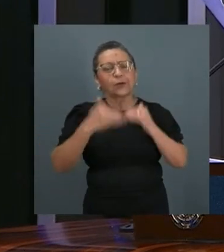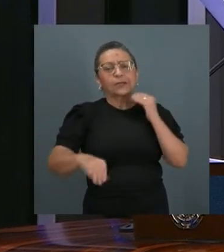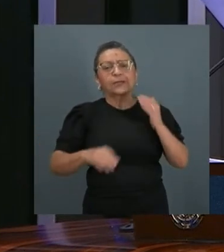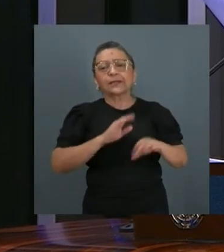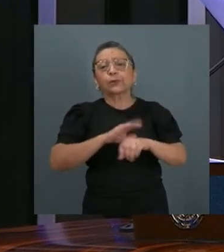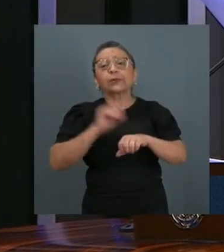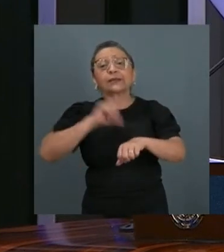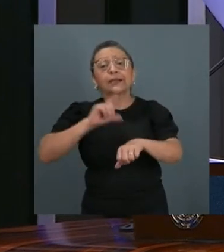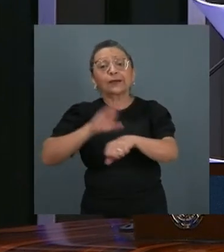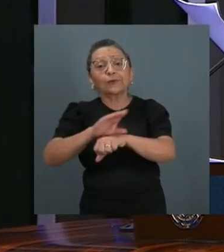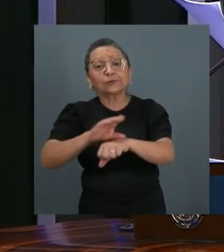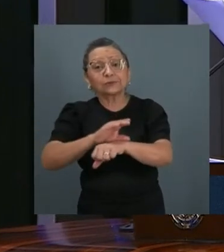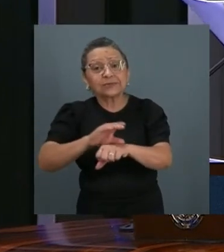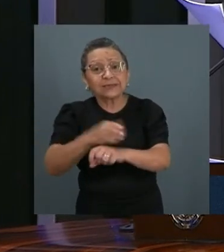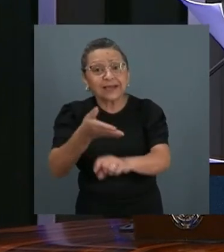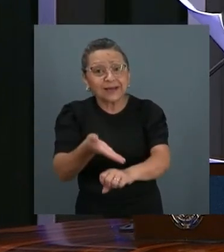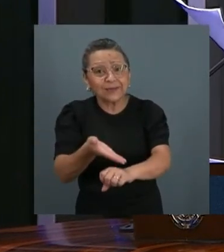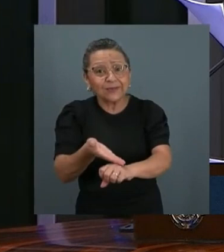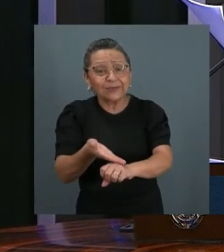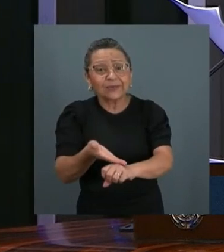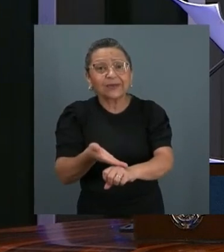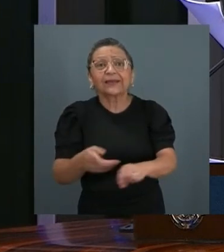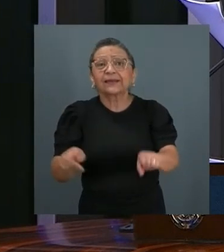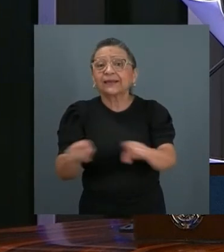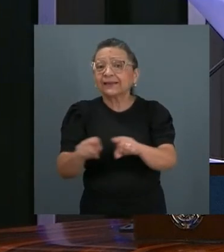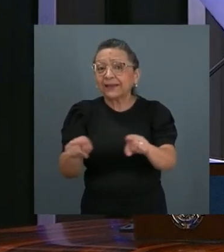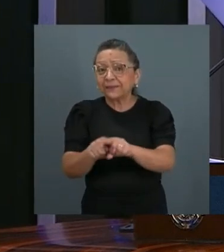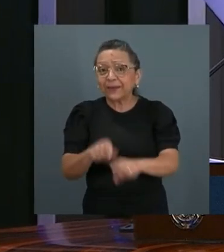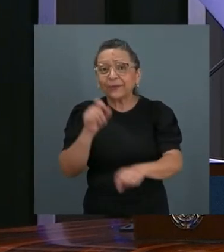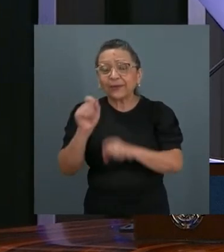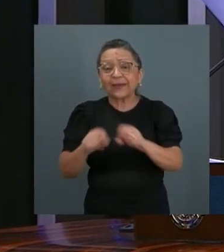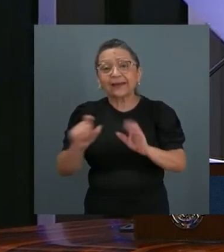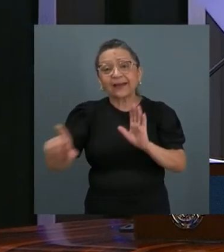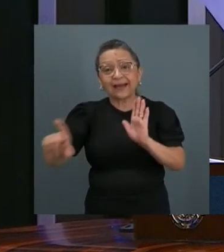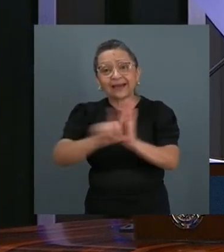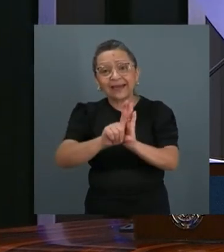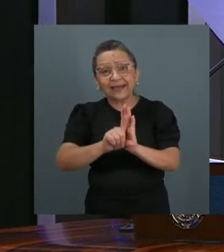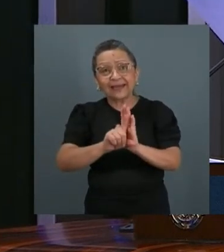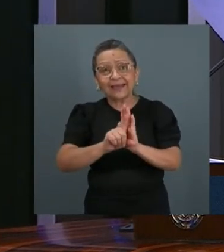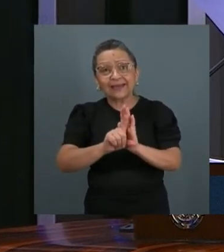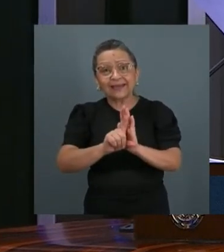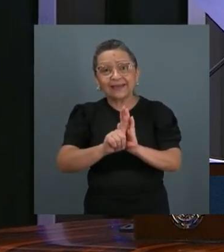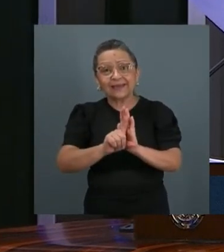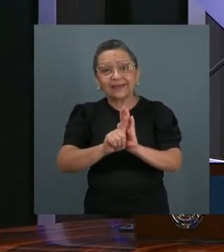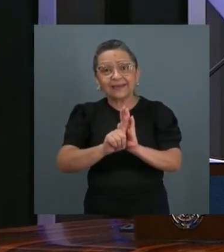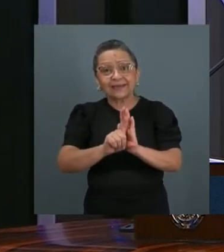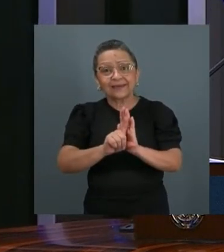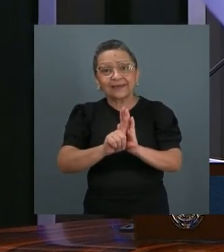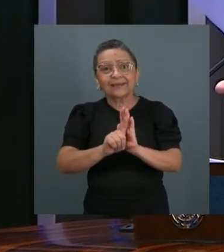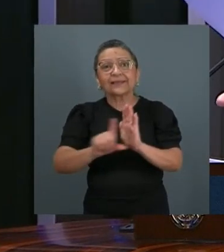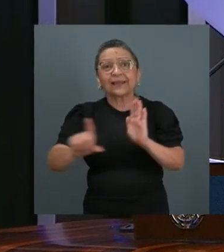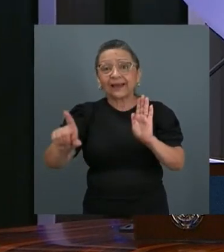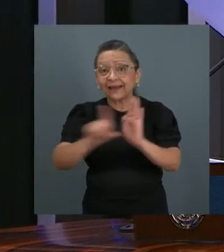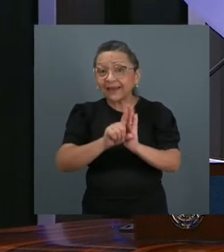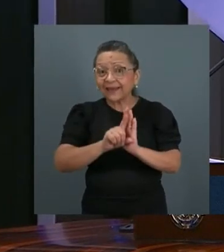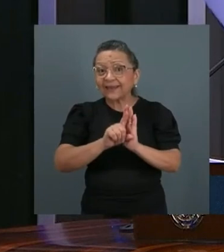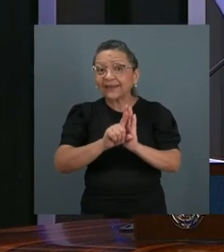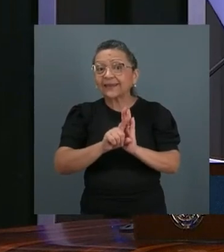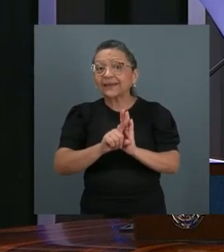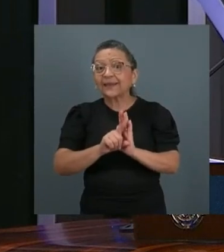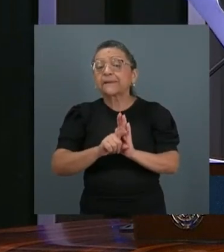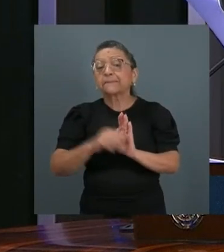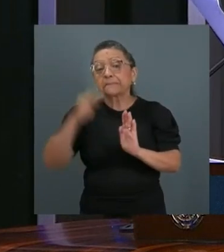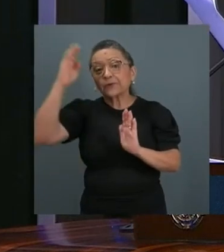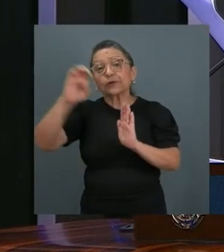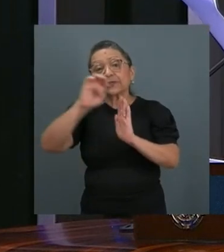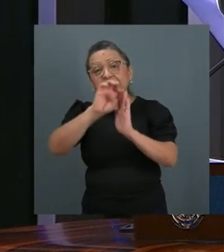na Constituição Federal e também na legislação infraconstitucional, em especial o Estatuto